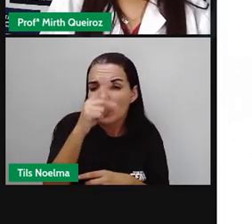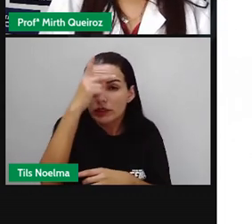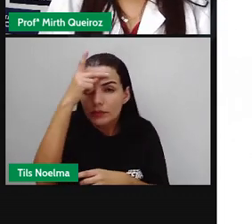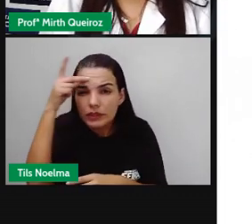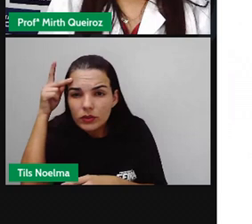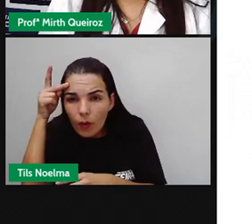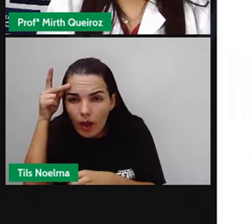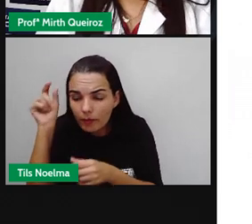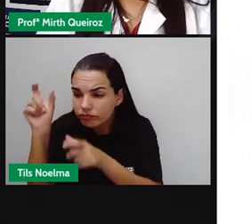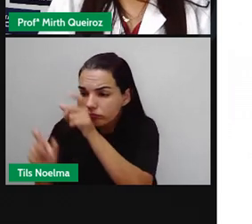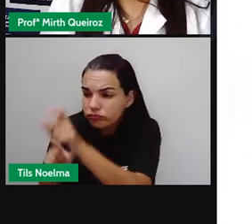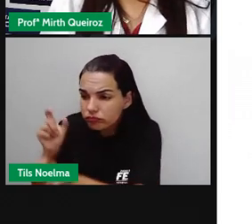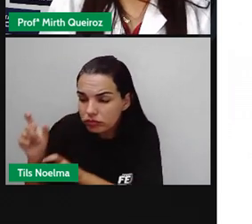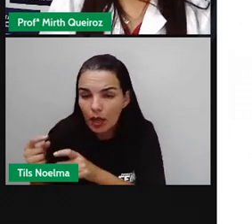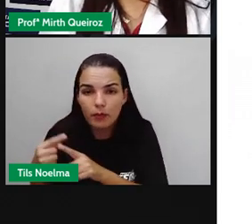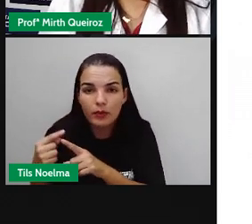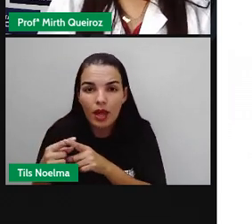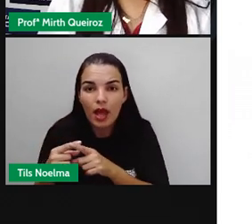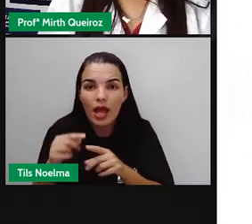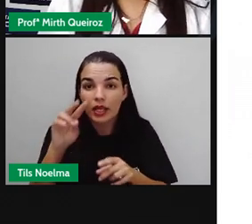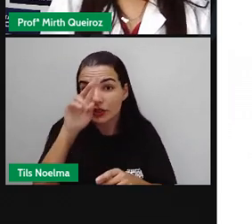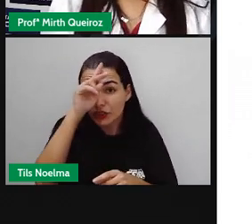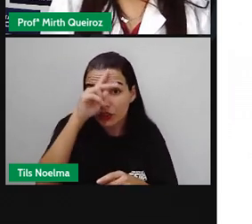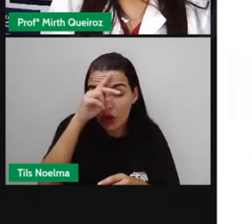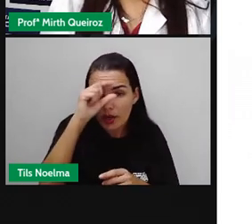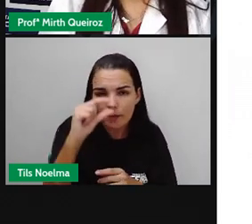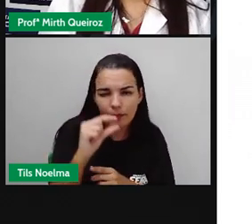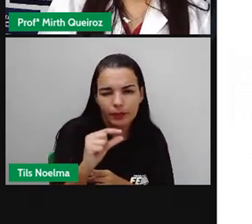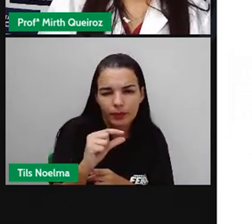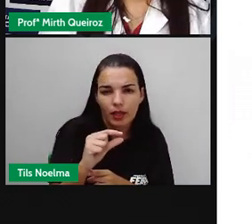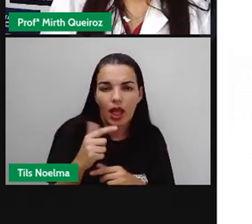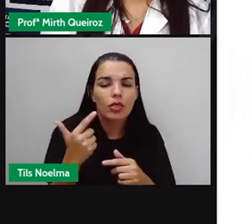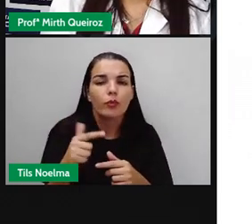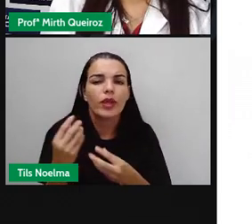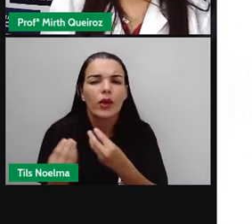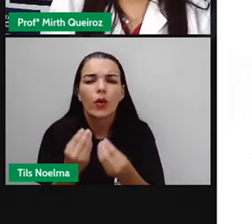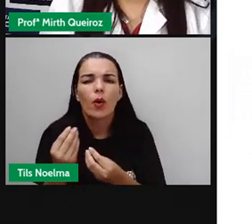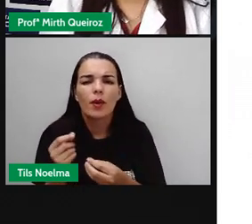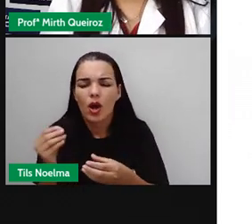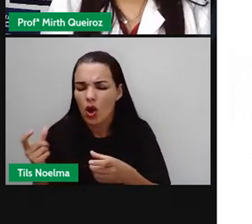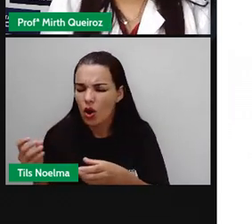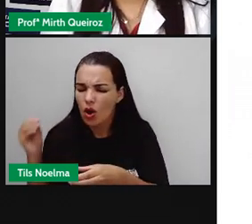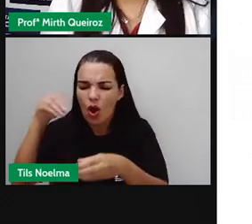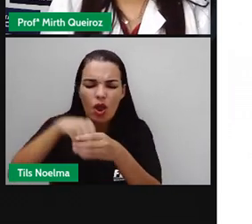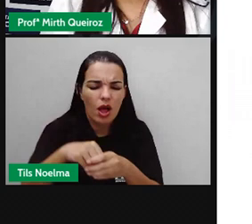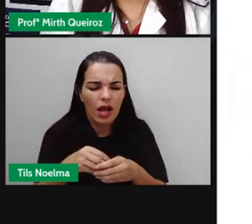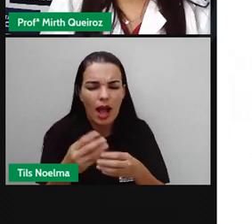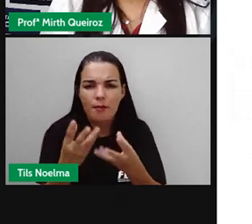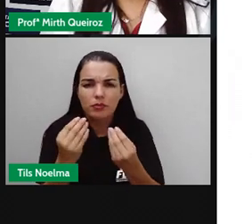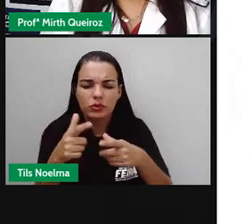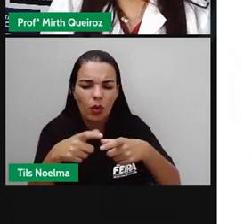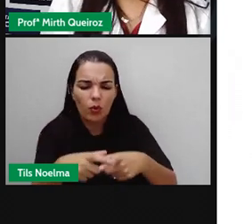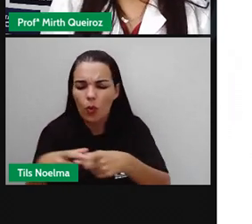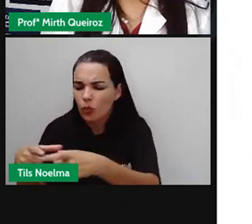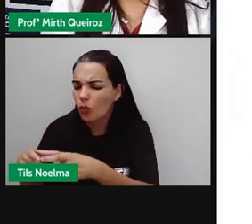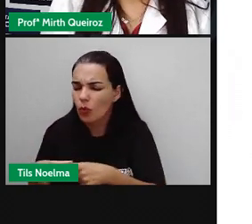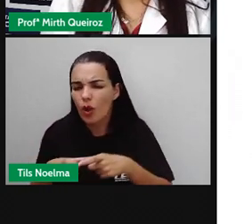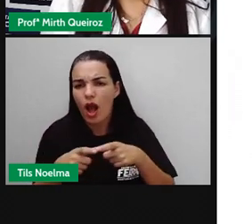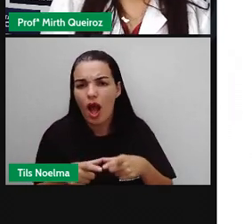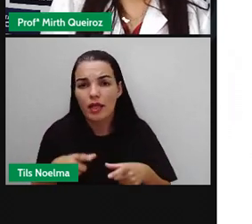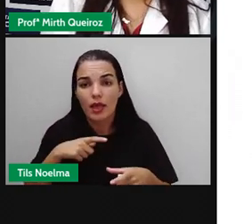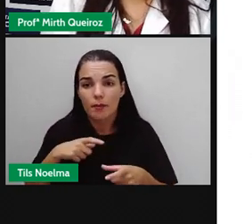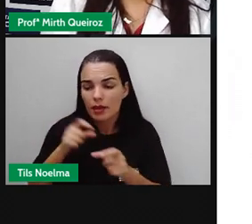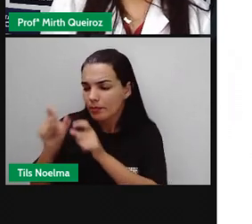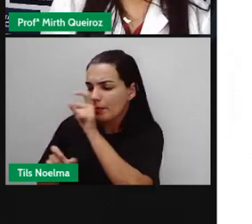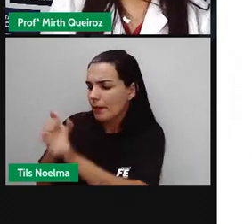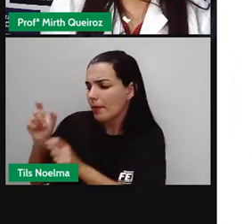história ela é breve, ela é curta, não é possível incluir vários lugares e personagens diferentes, igual a gente